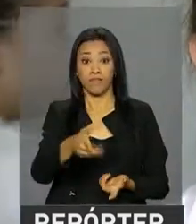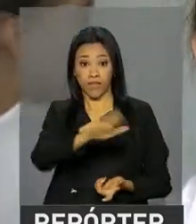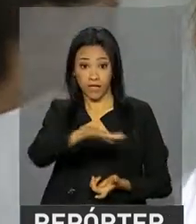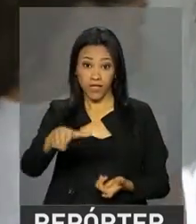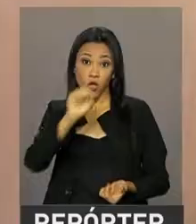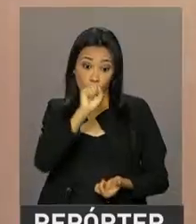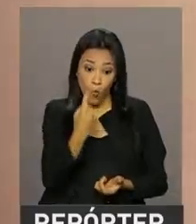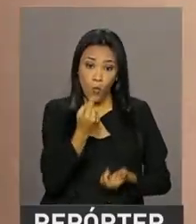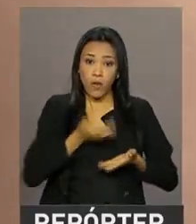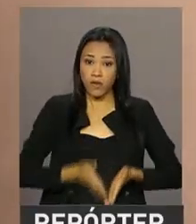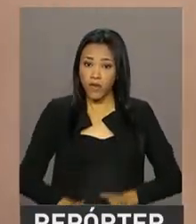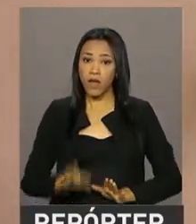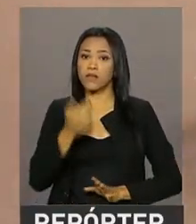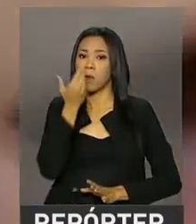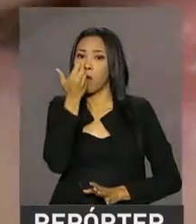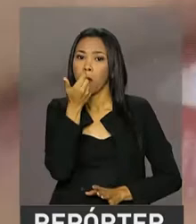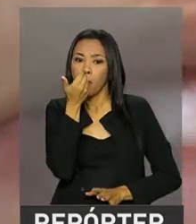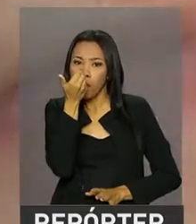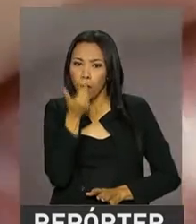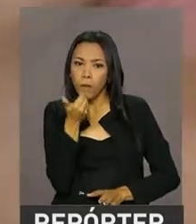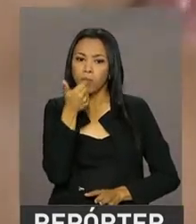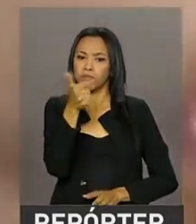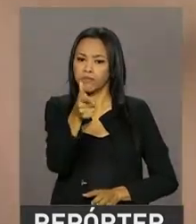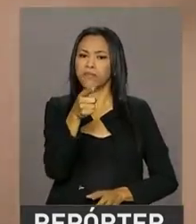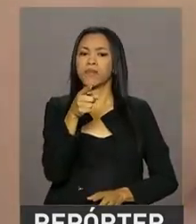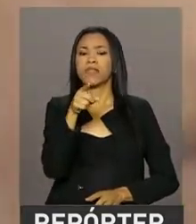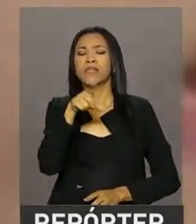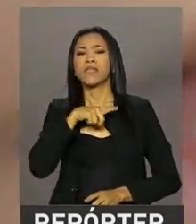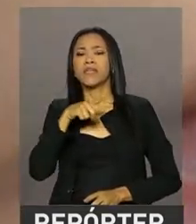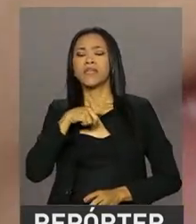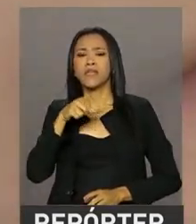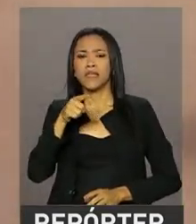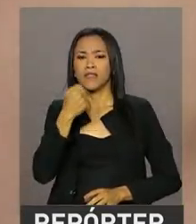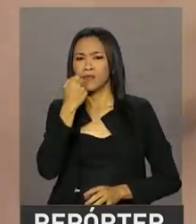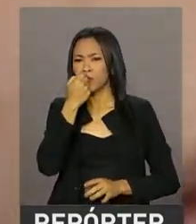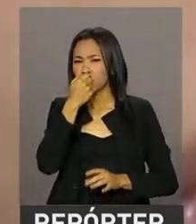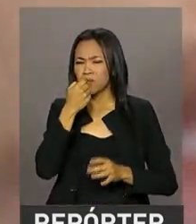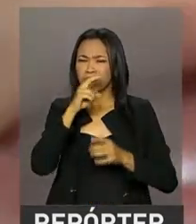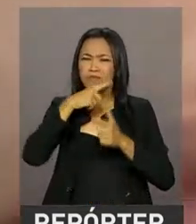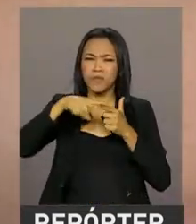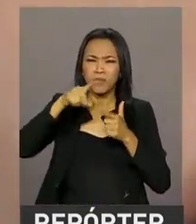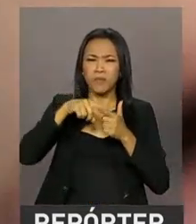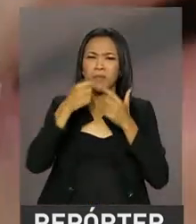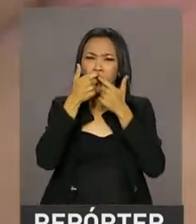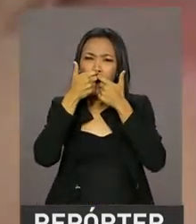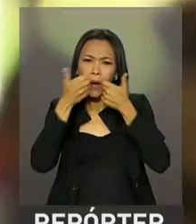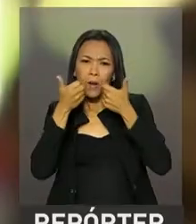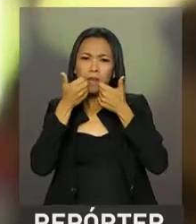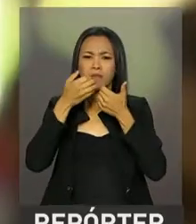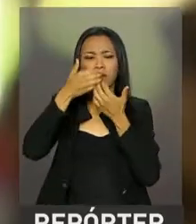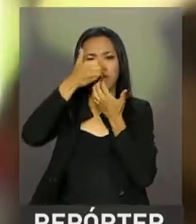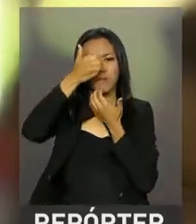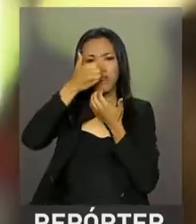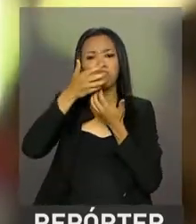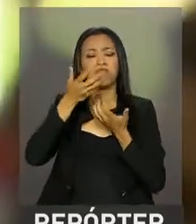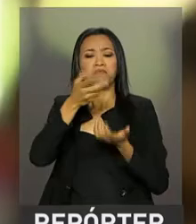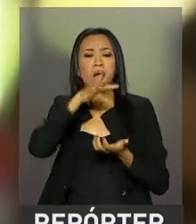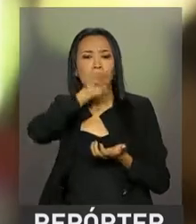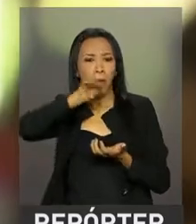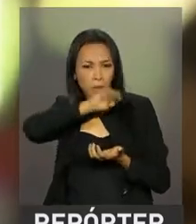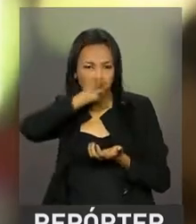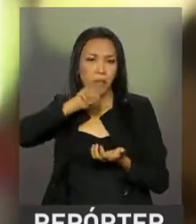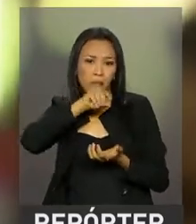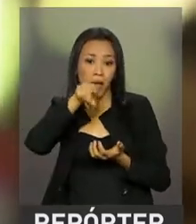leporino uma malformação que compromete o lábio a gengiva e todo o céu da boca avó de lohan e